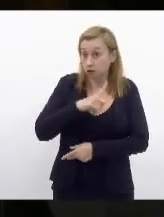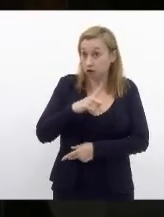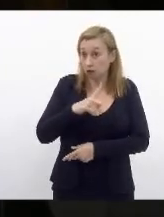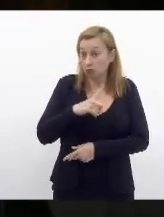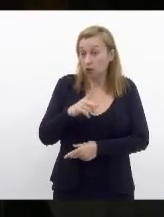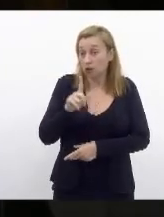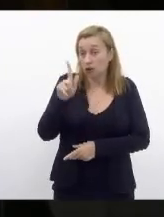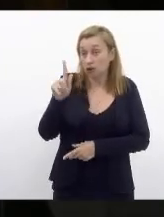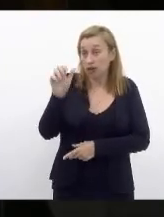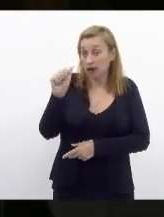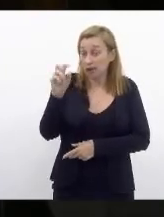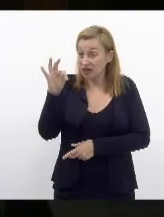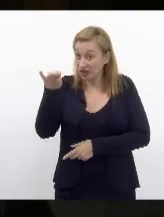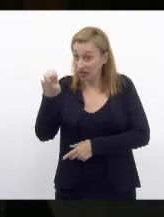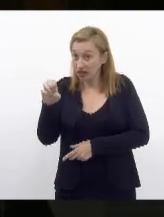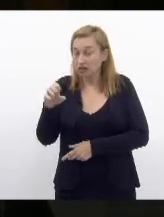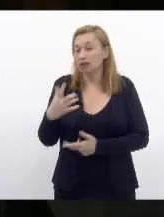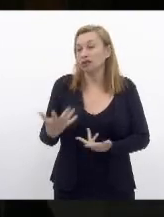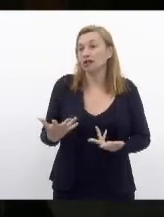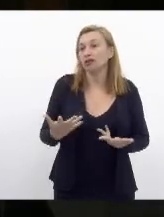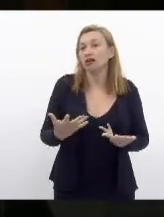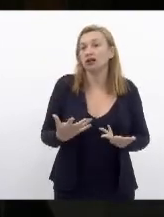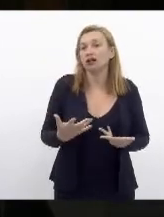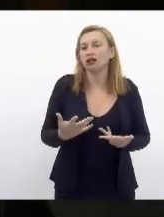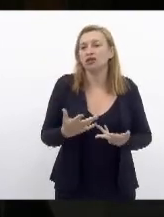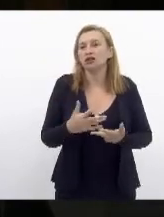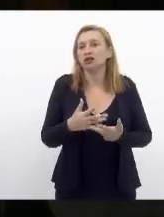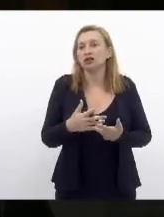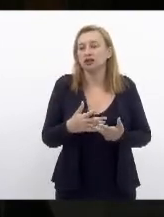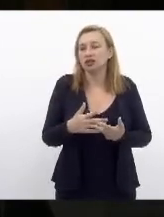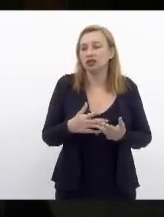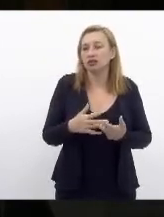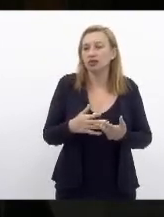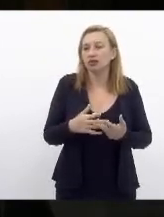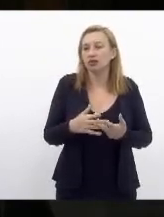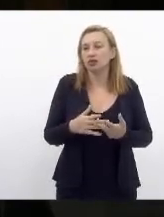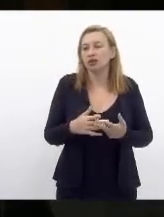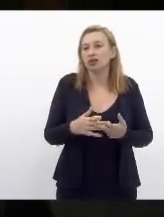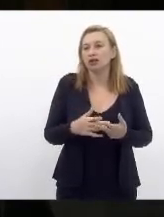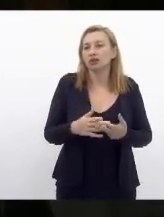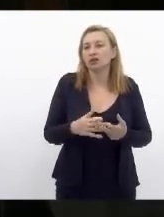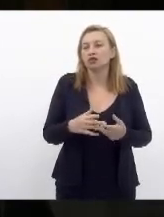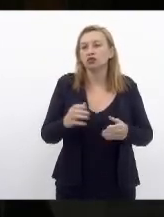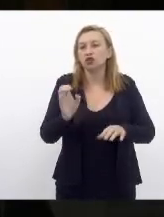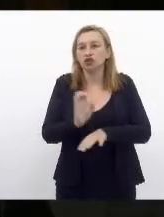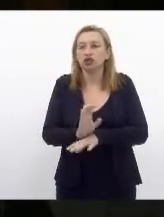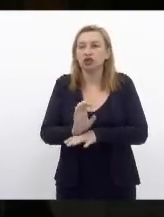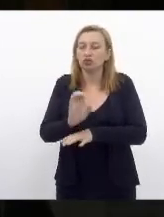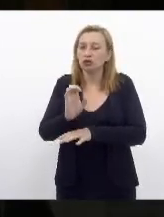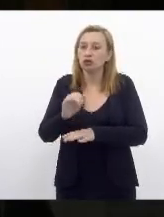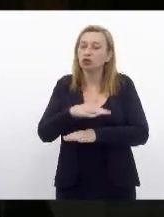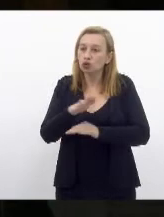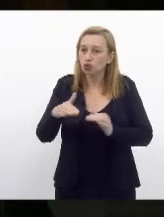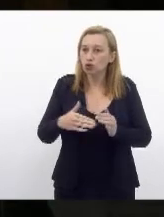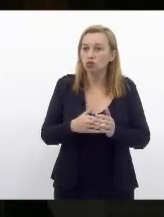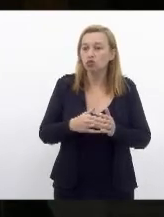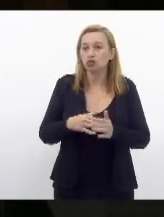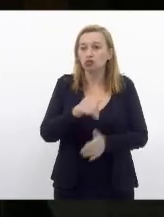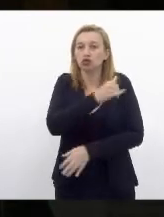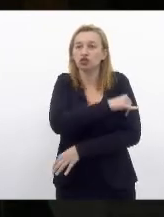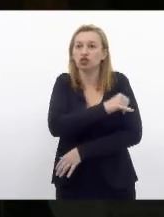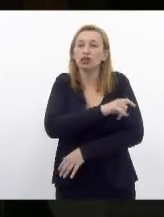gabinete itinerante que roda pelo estado do Rio de Janeiro inteiro. Nós temos uma picape